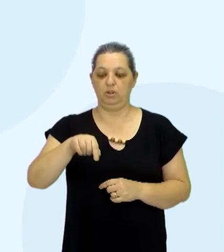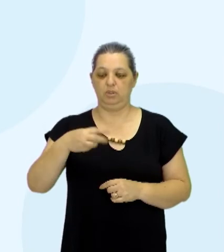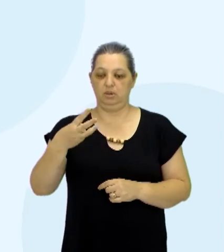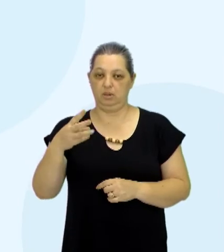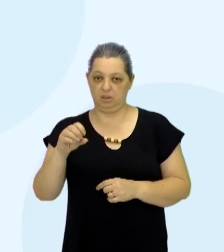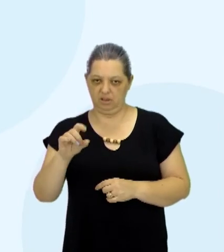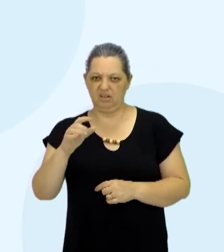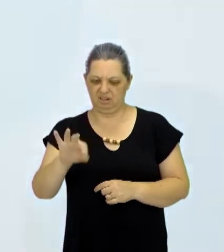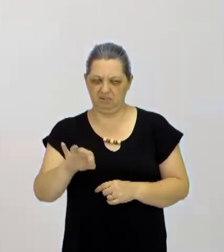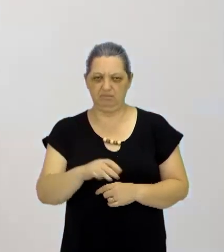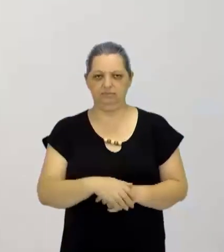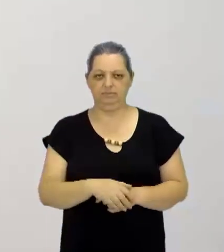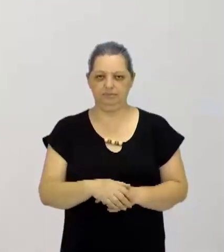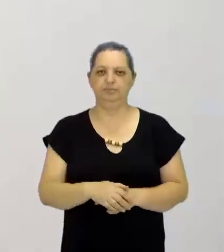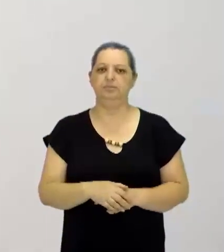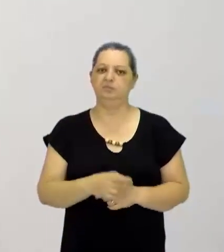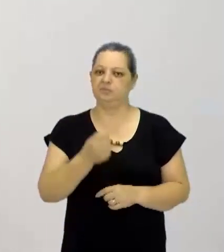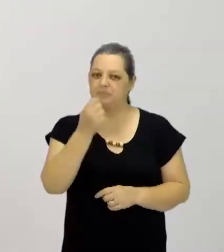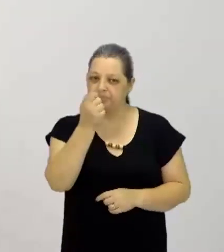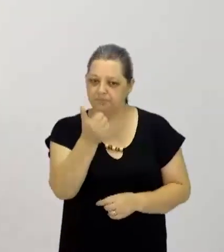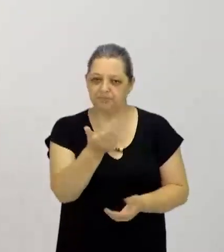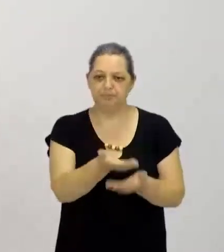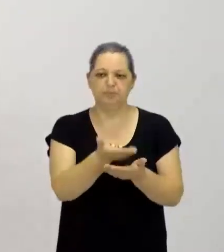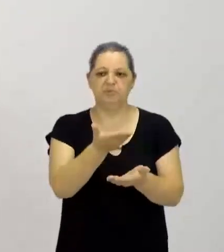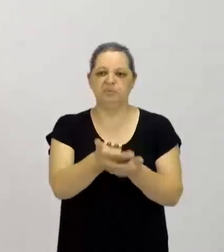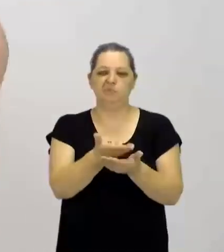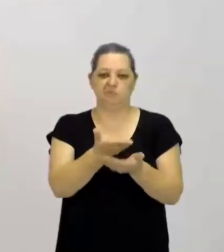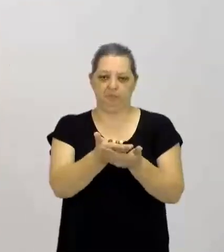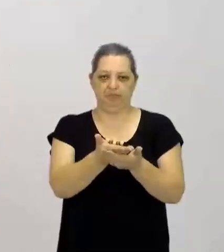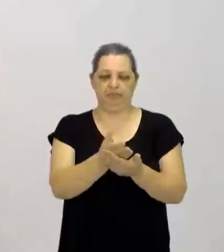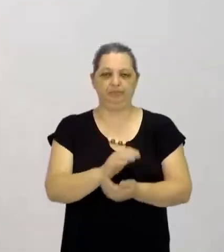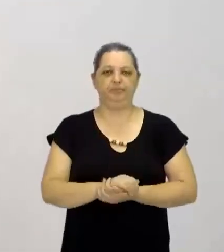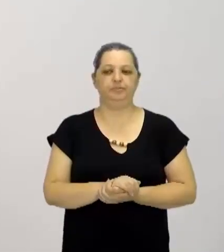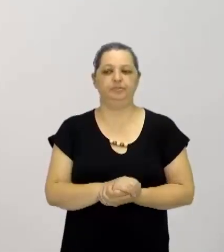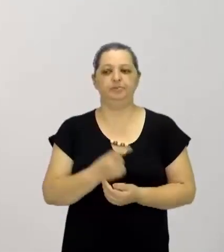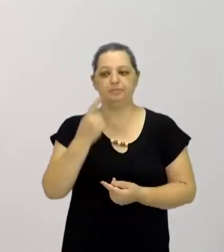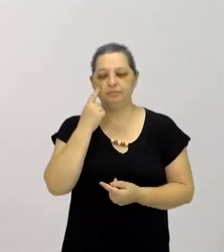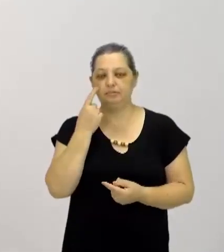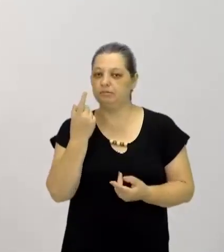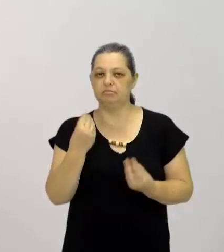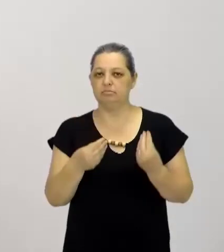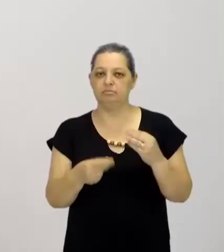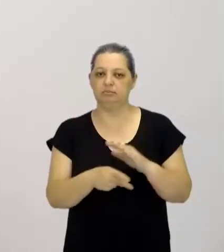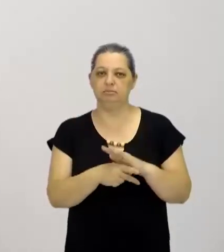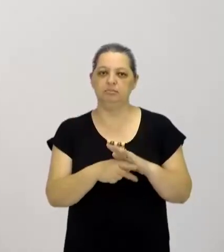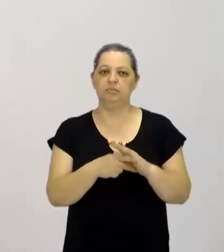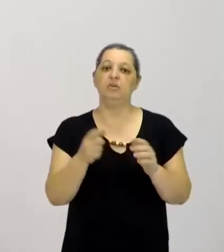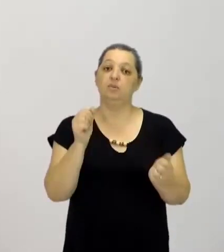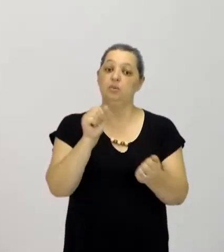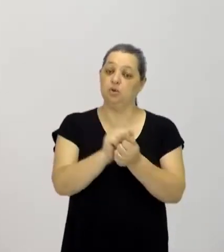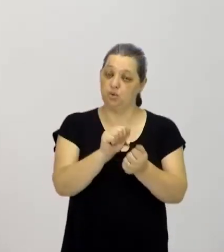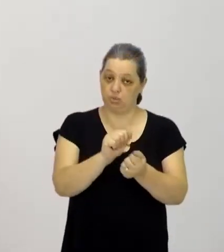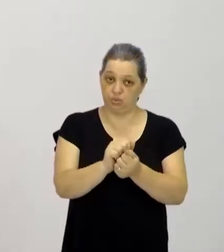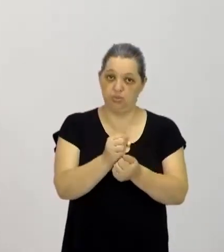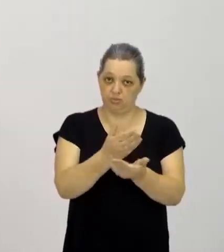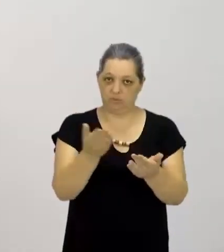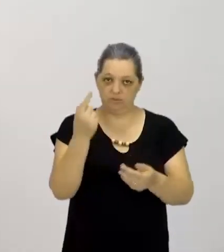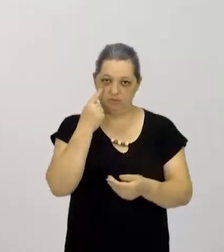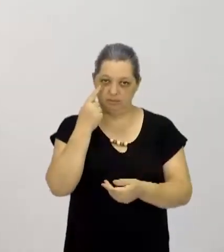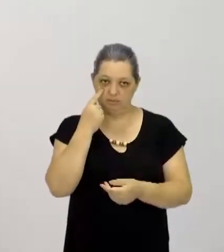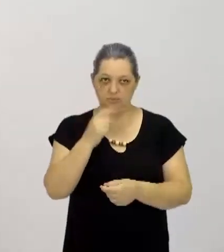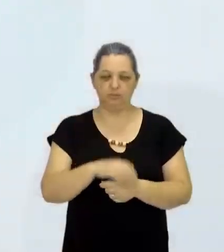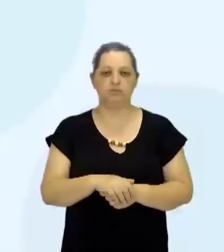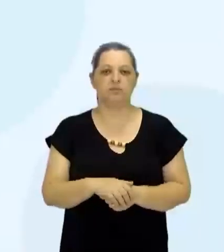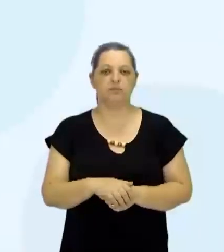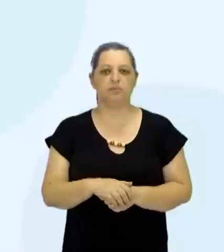R$ 4,30. Aí fala, professora, tá quase acabando a aula, mas tinha aquele outro valor. Não vai dar tempo de passar para vocês, mas eu faço junto com vocês, tá bom? Então vamos ver a parte 2, ó,